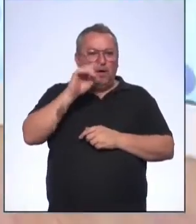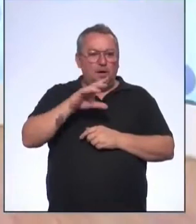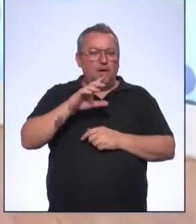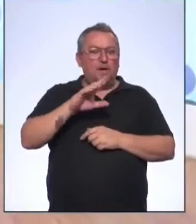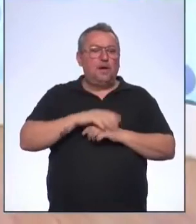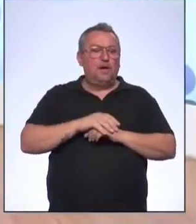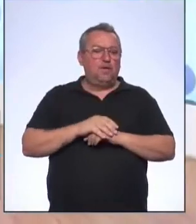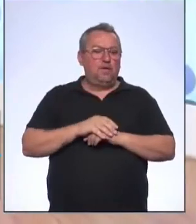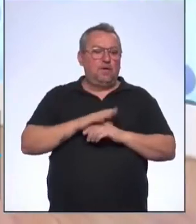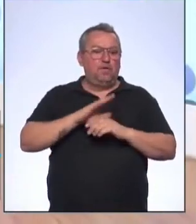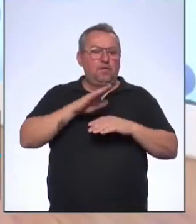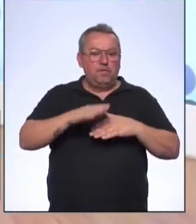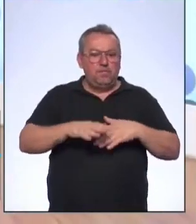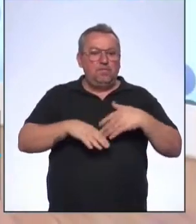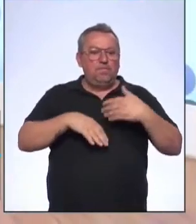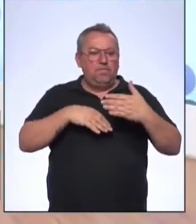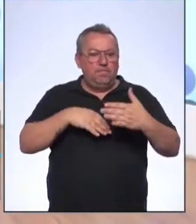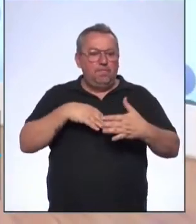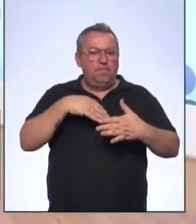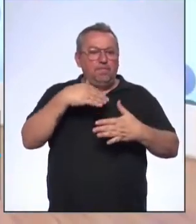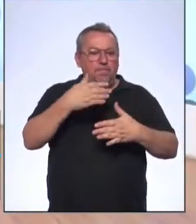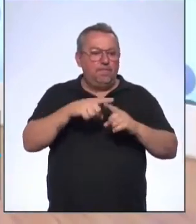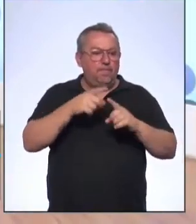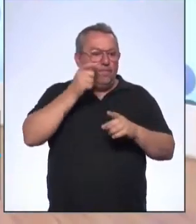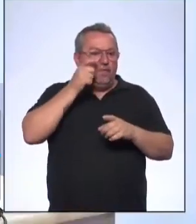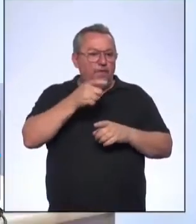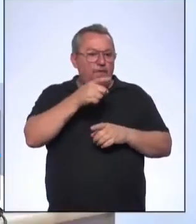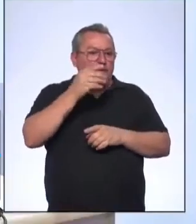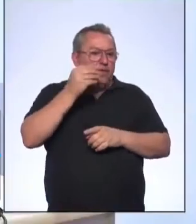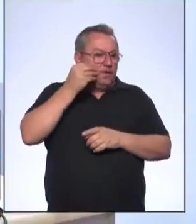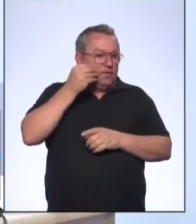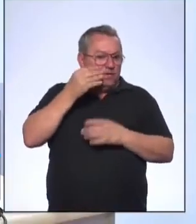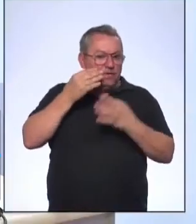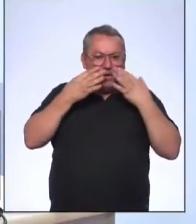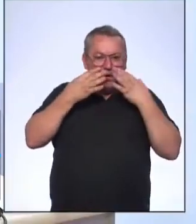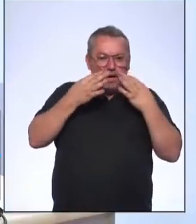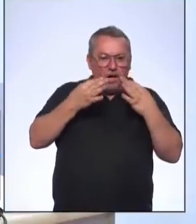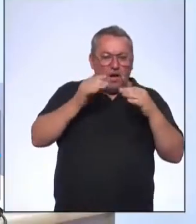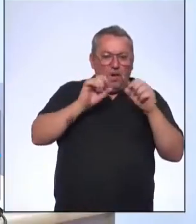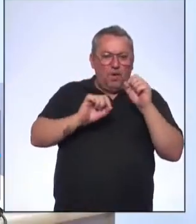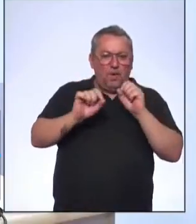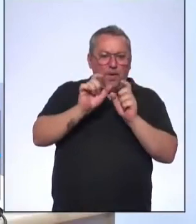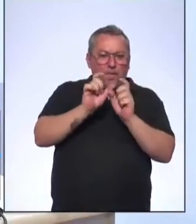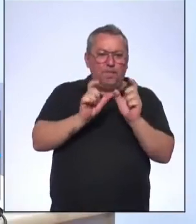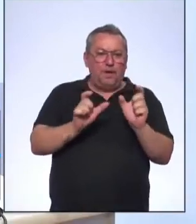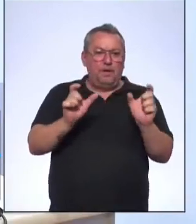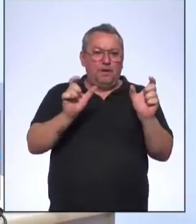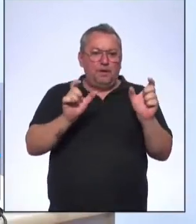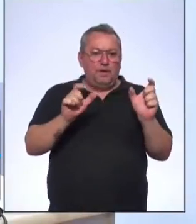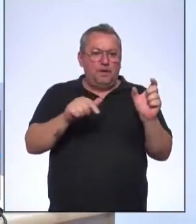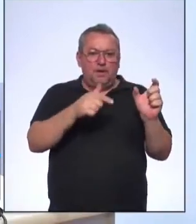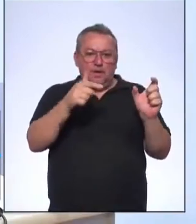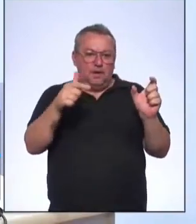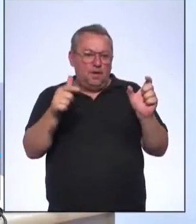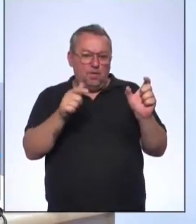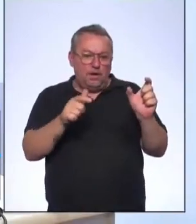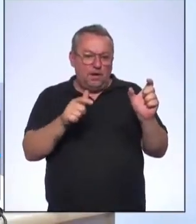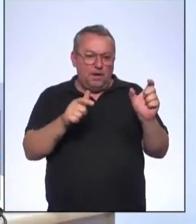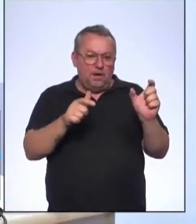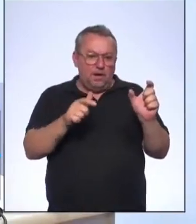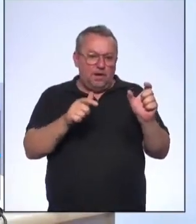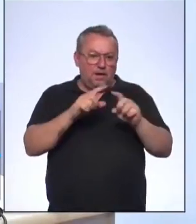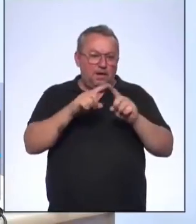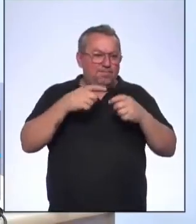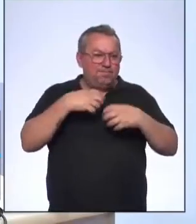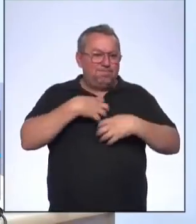lá, a gente vai passando. Gente, aí o interessante é você tentar observar a parte em que não tem aquelas